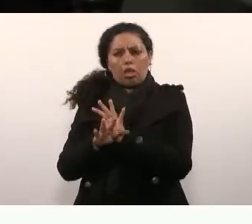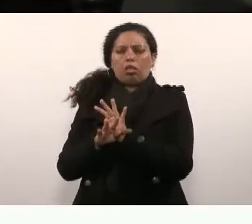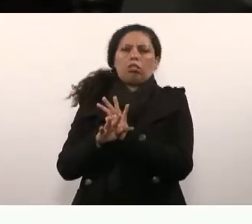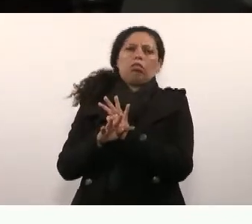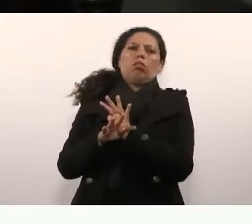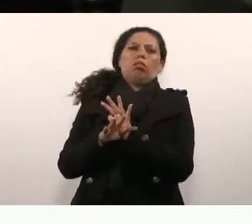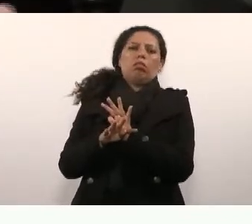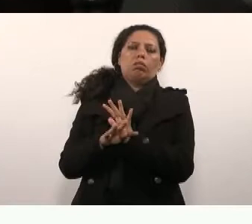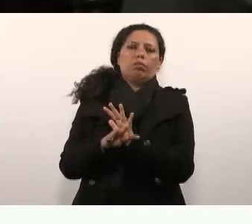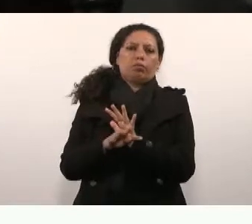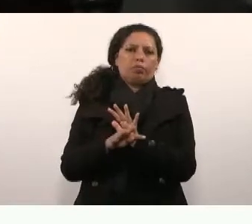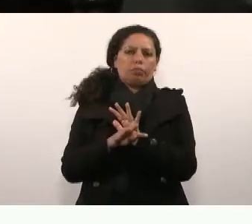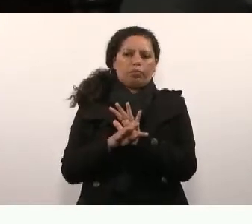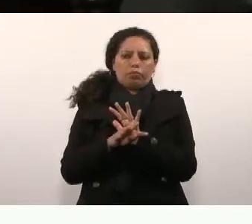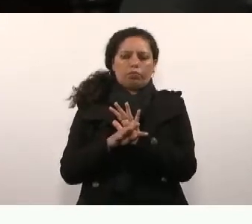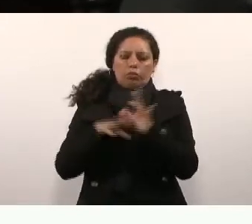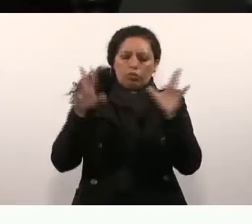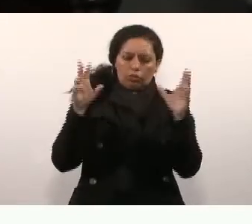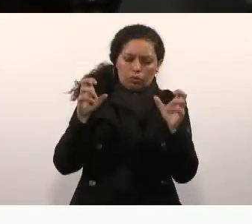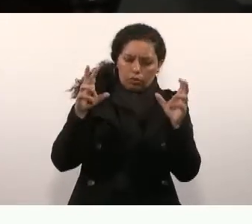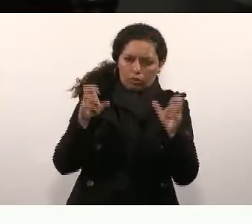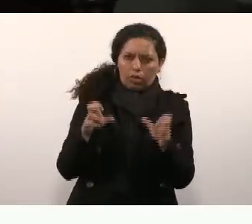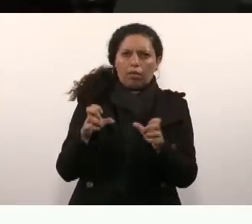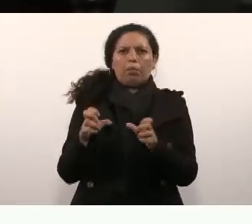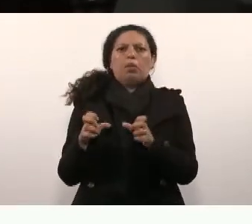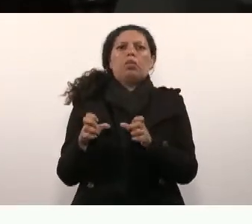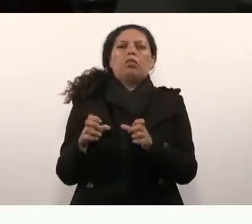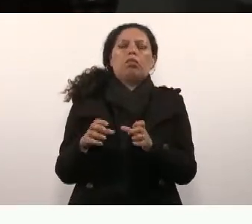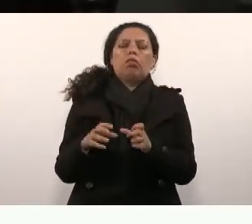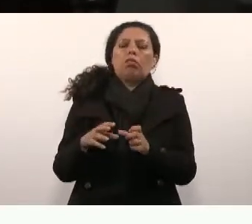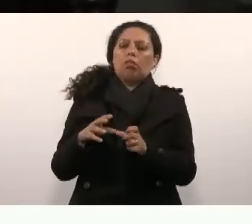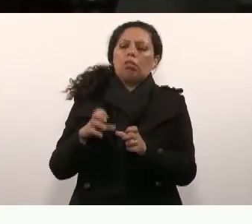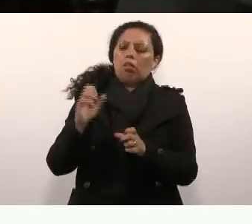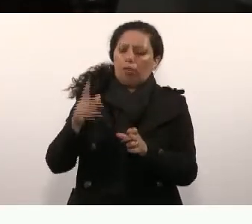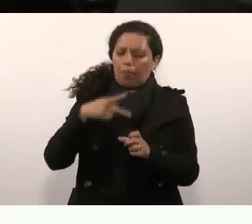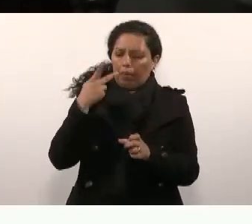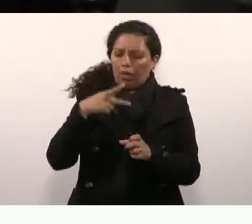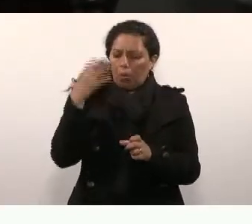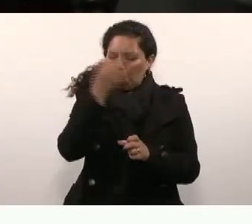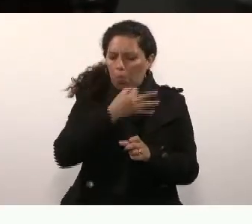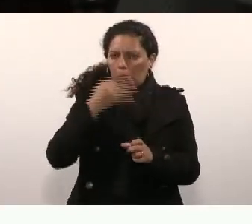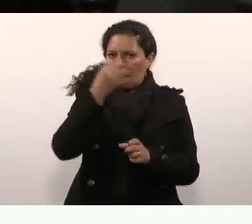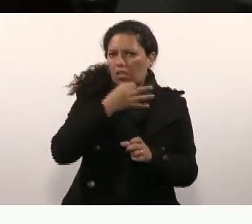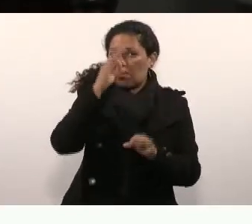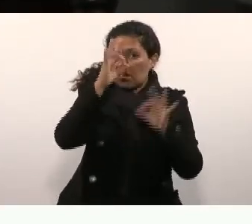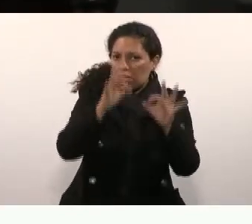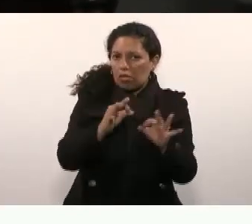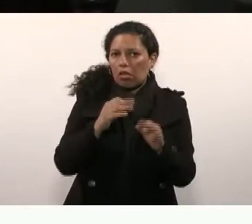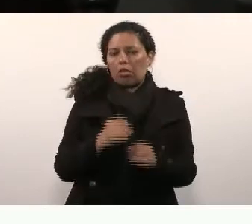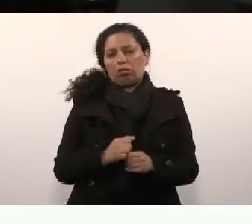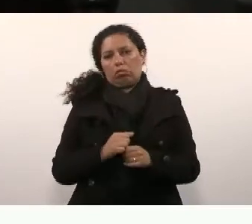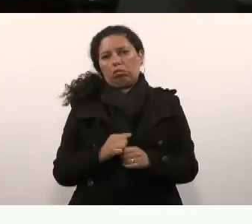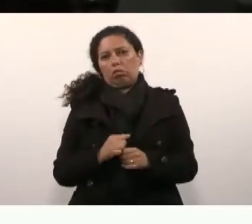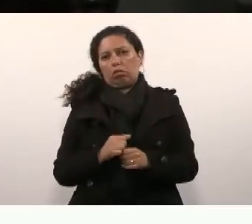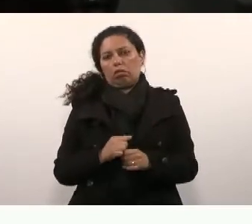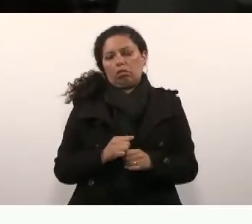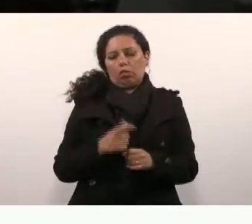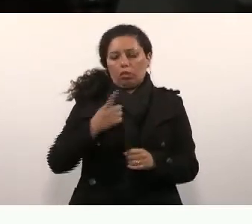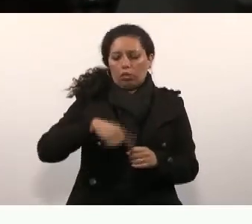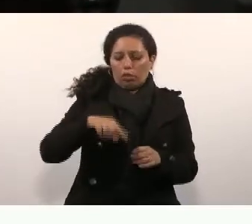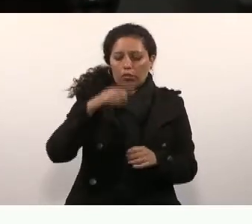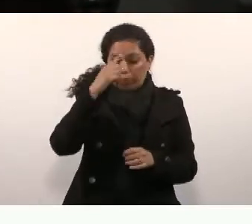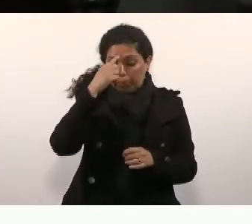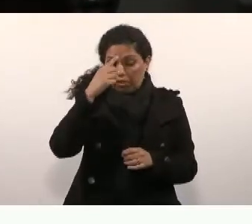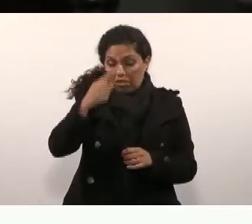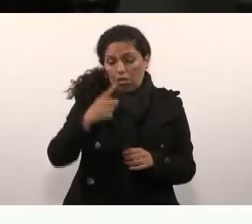execução desse serviço, da execução disso, para que possam dar um parecer, possam dar uma explicação para a comissão e a gente possa estar mais bem fundamentado.